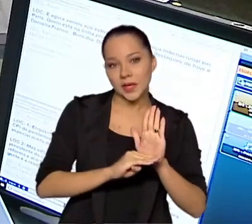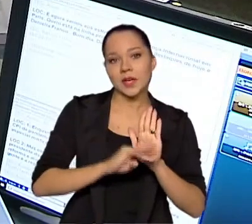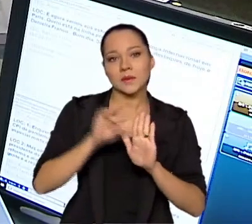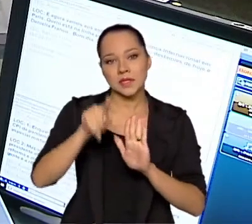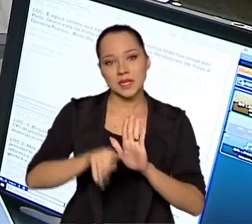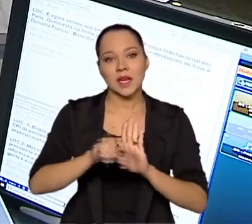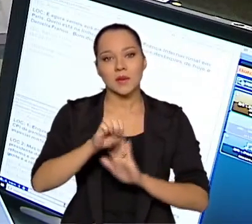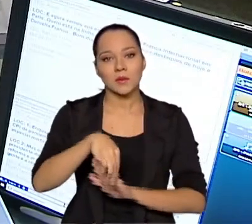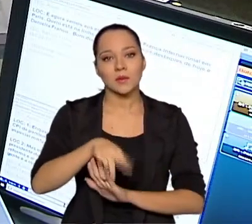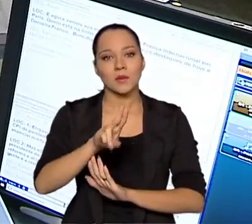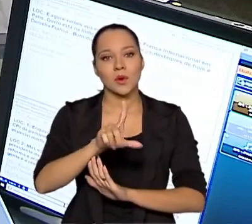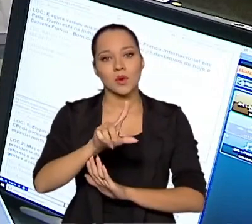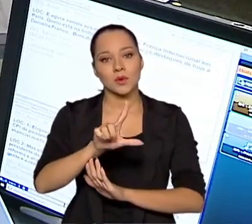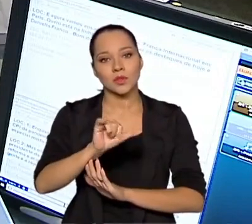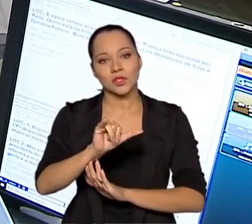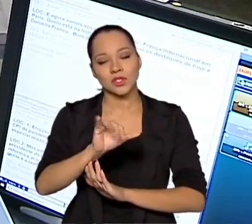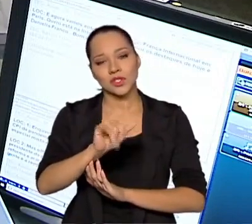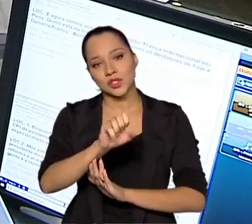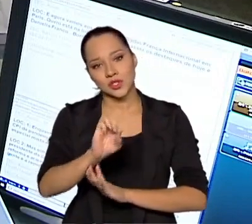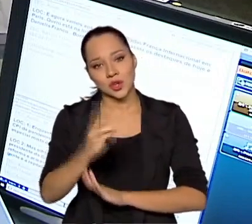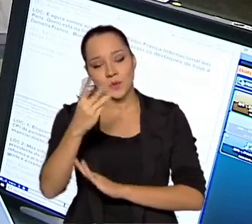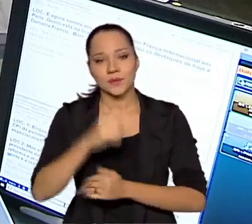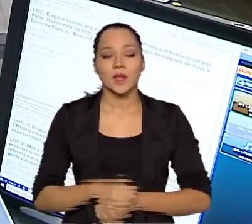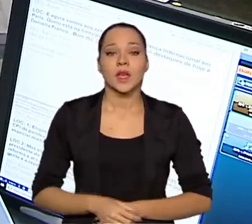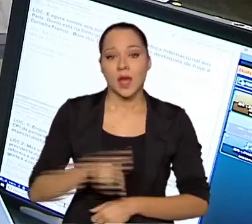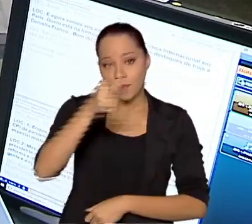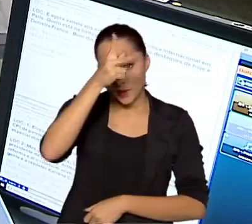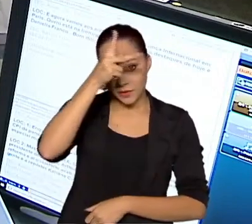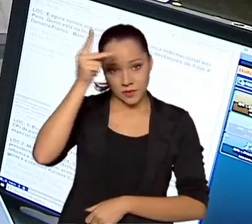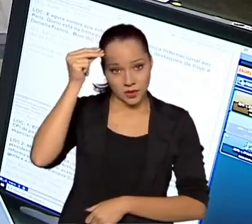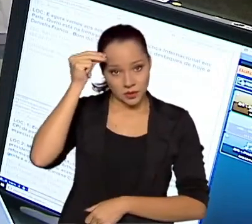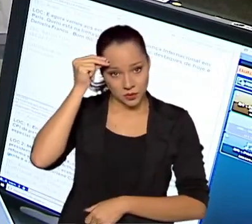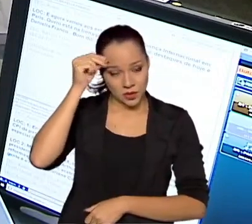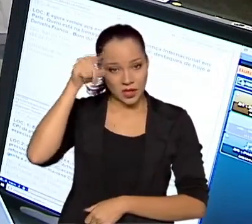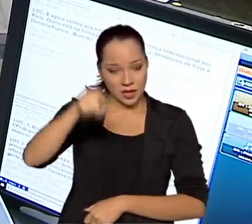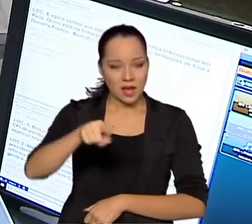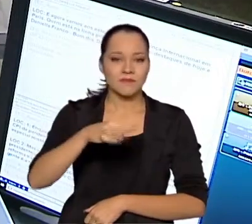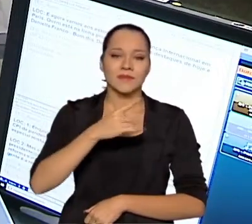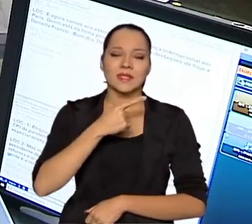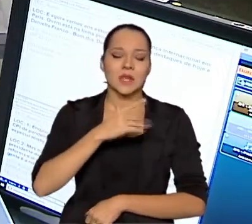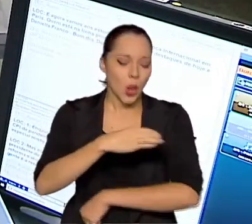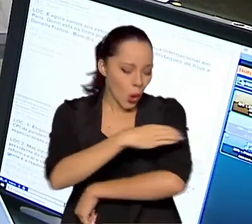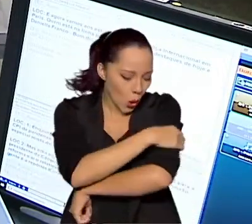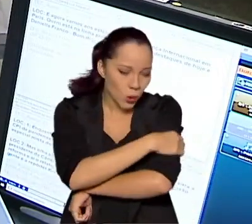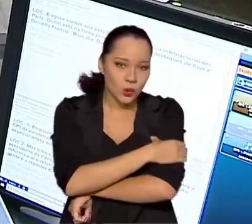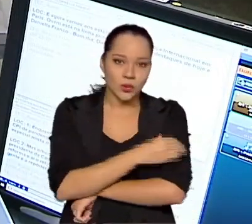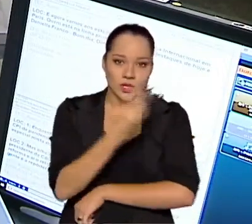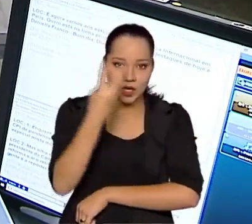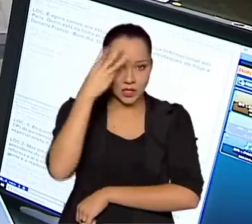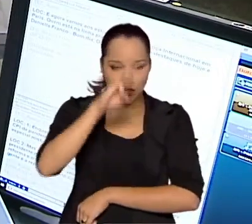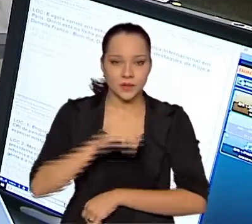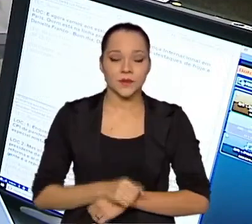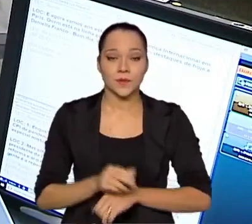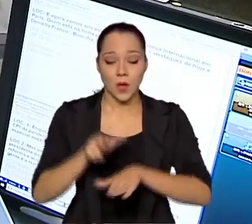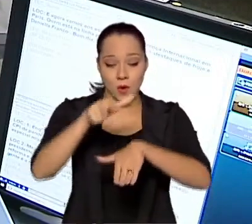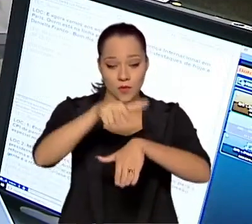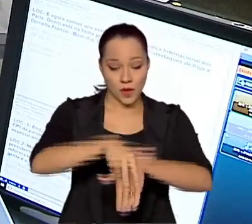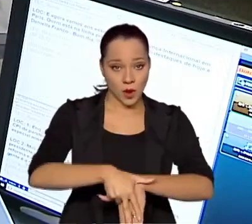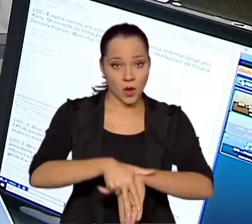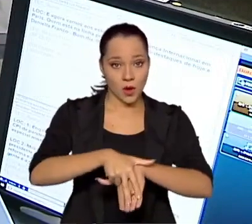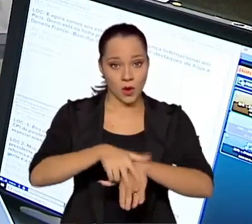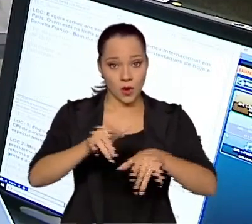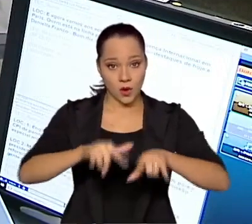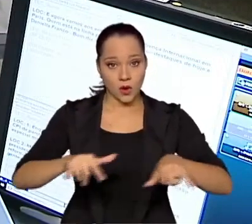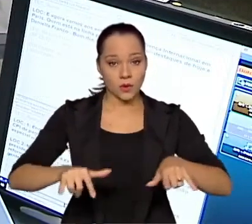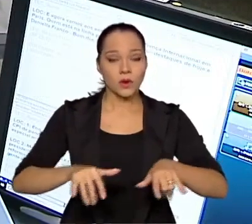canal Multishow. A Prefeitura de Niterói decretou luto oficial de 3 dias. O velório será no Teatro Municipal